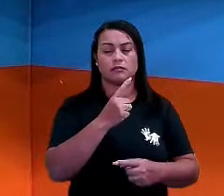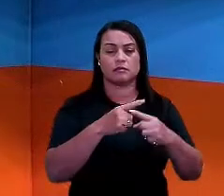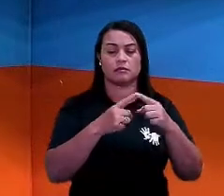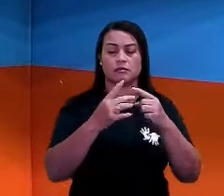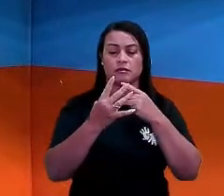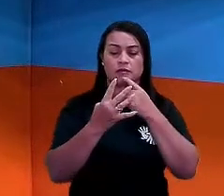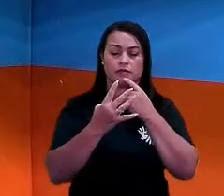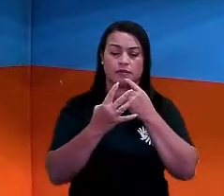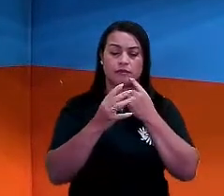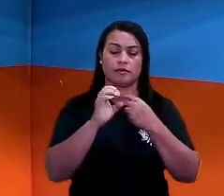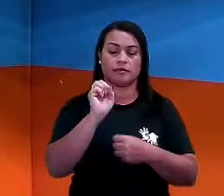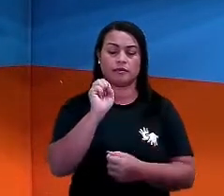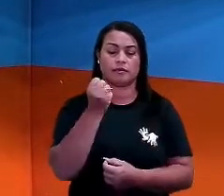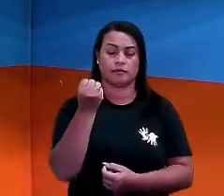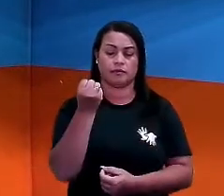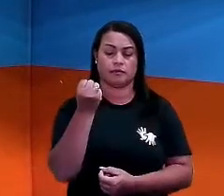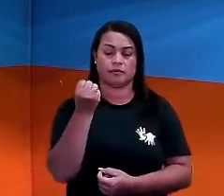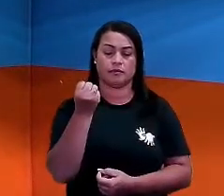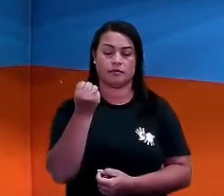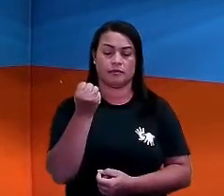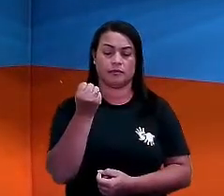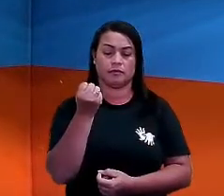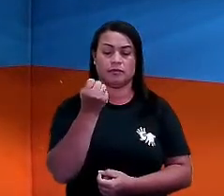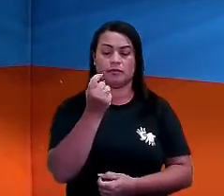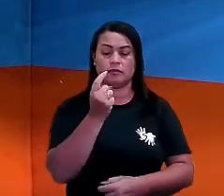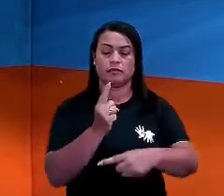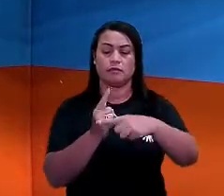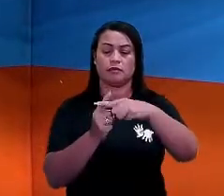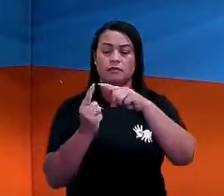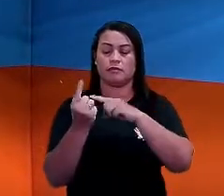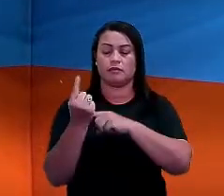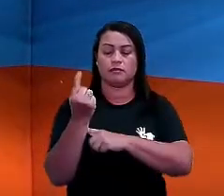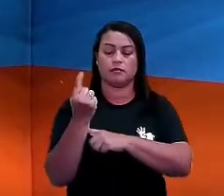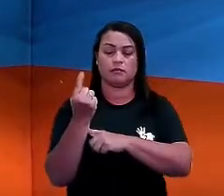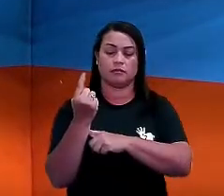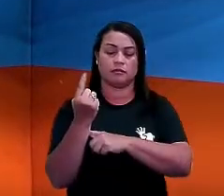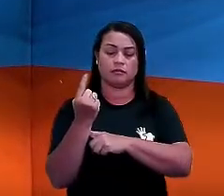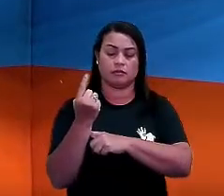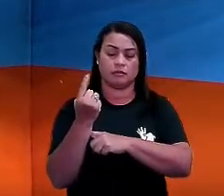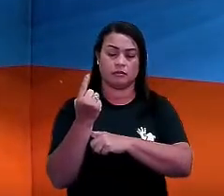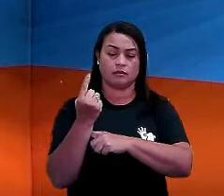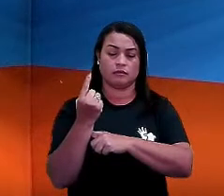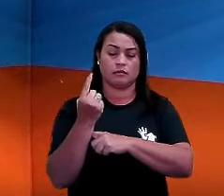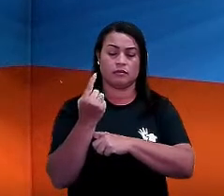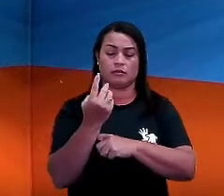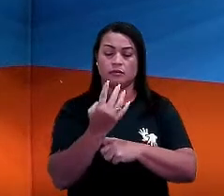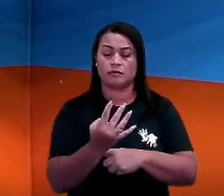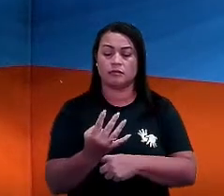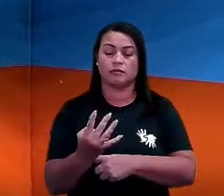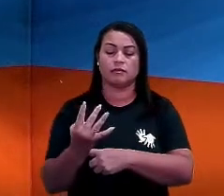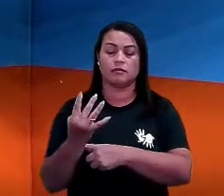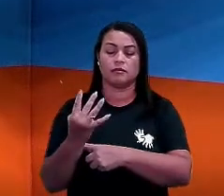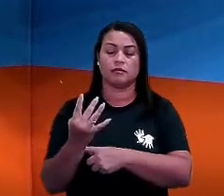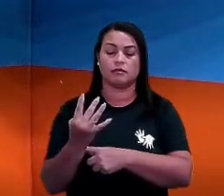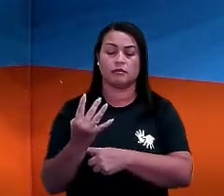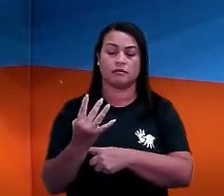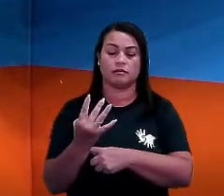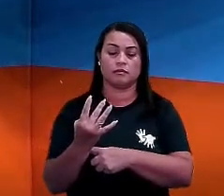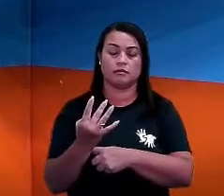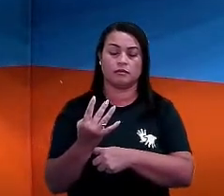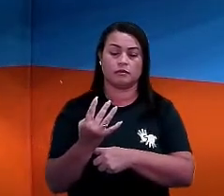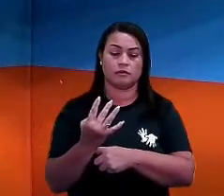4, 8. Pego mais 1 daqui e jogo aqui de novo. E o 4 anda para